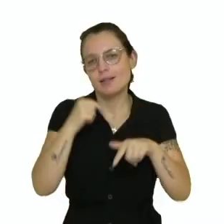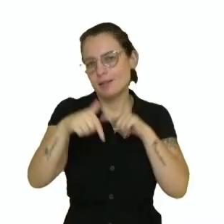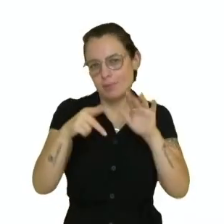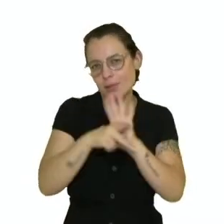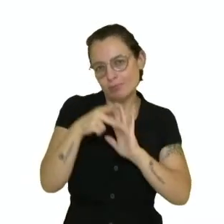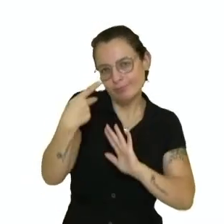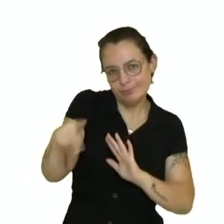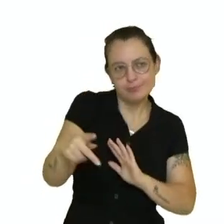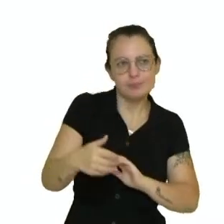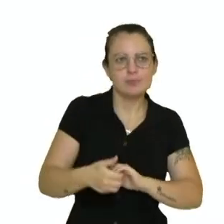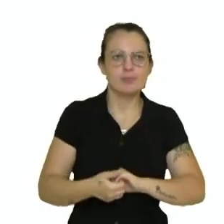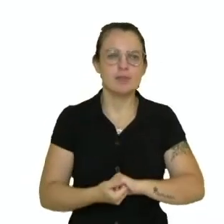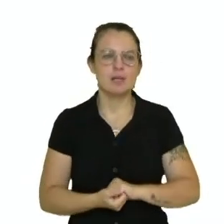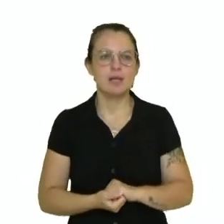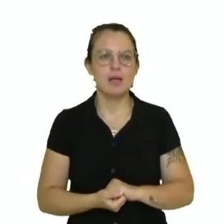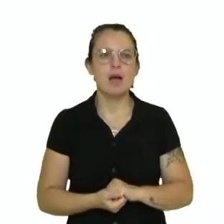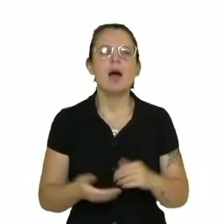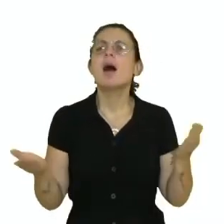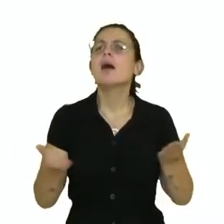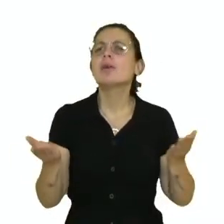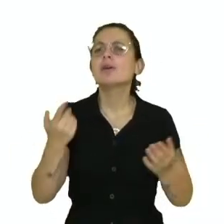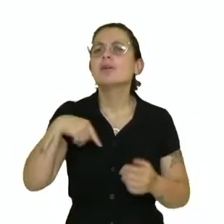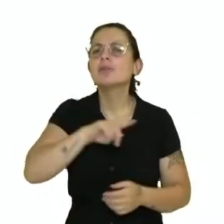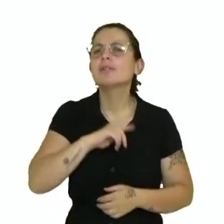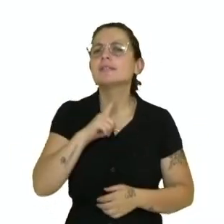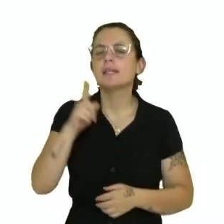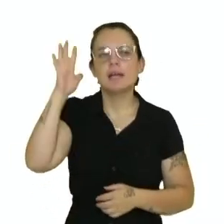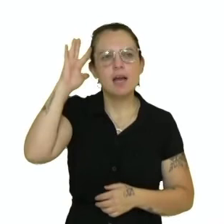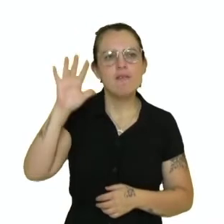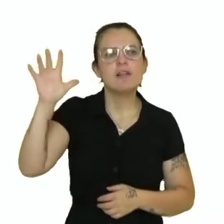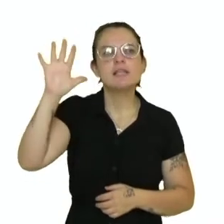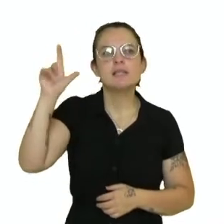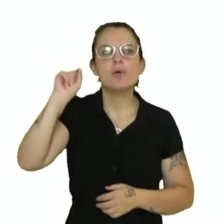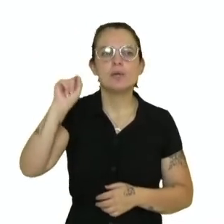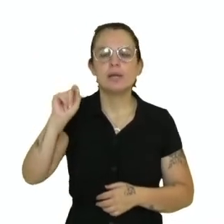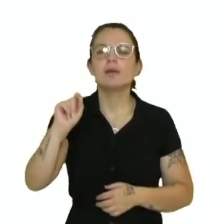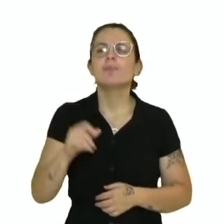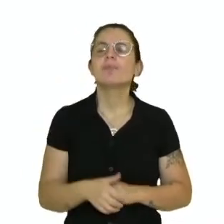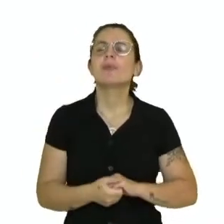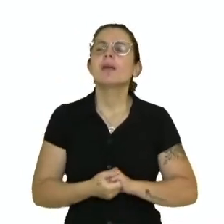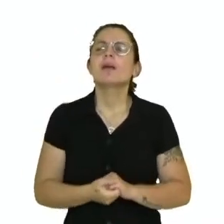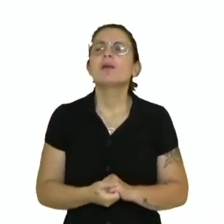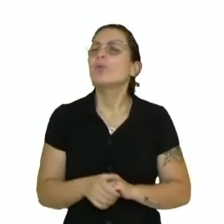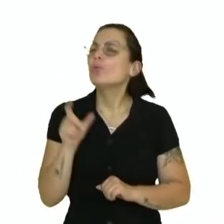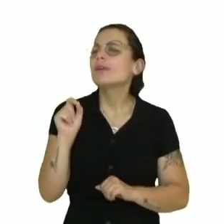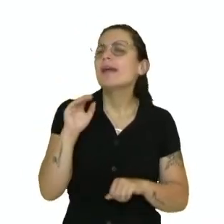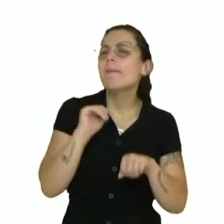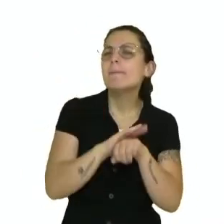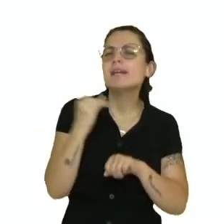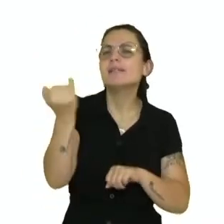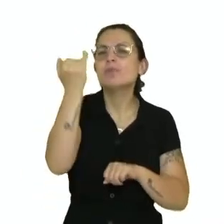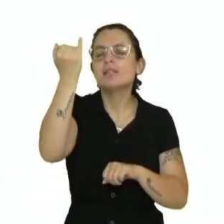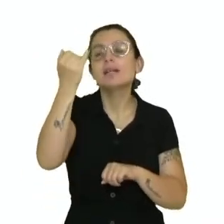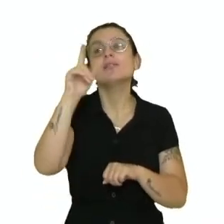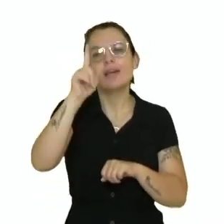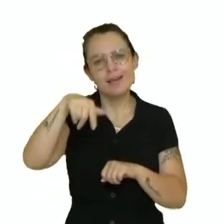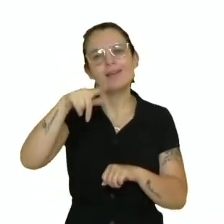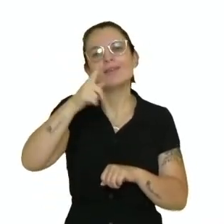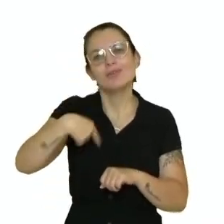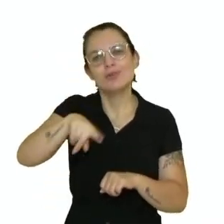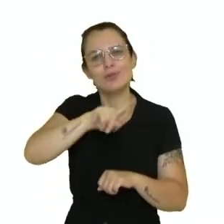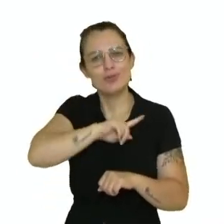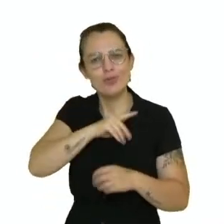trabalho. Eu trouxe aqui uma reflexão. Mais importante nessas múltiplas possibilidades é poder proporcionar aos